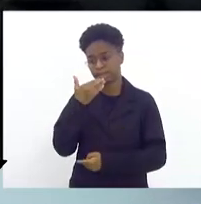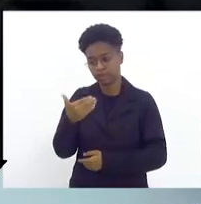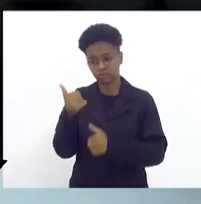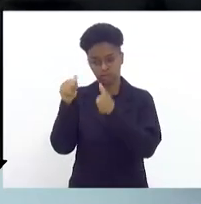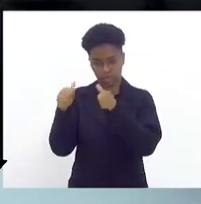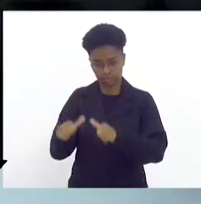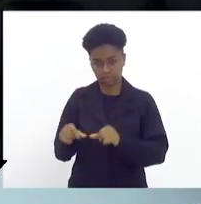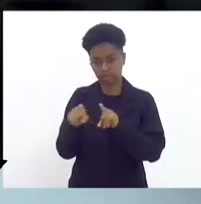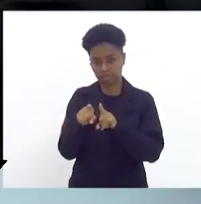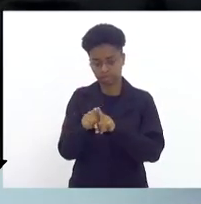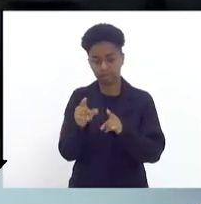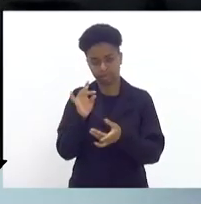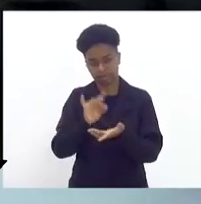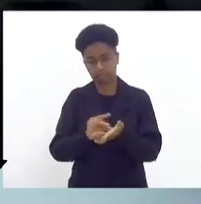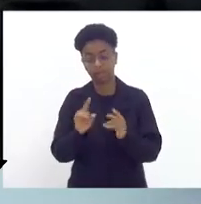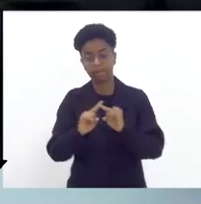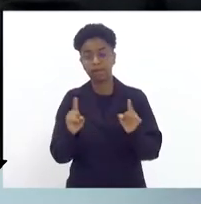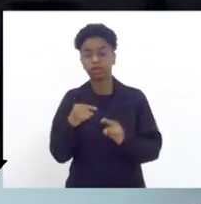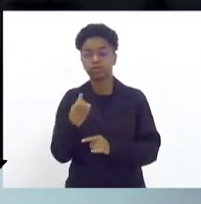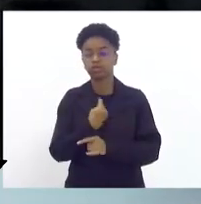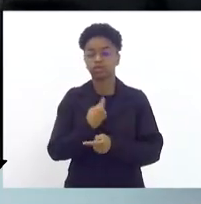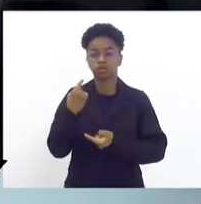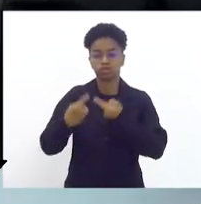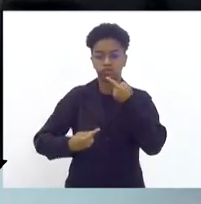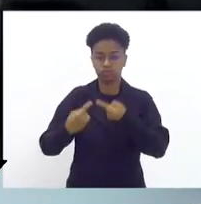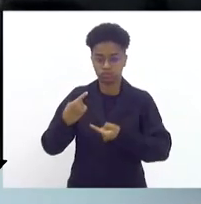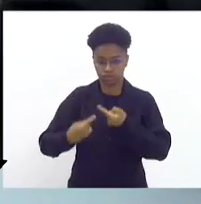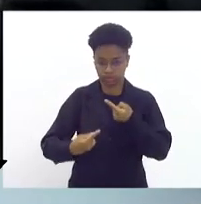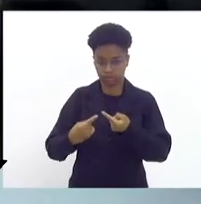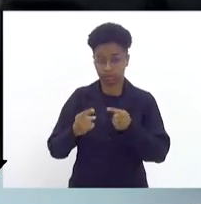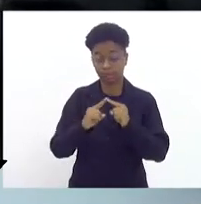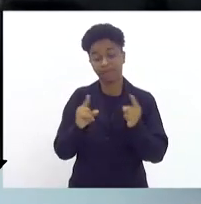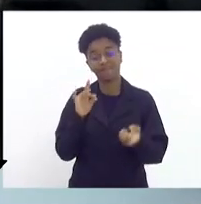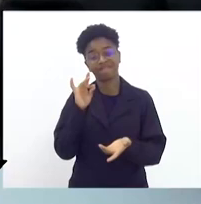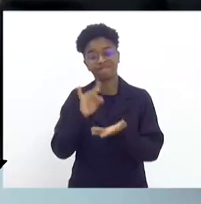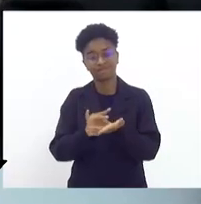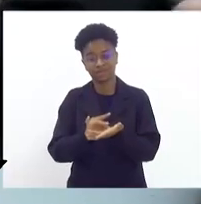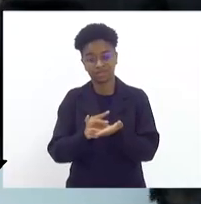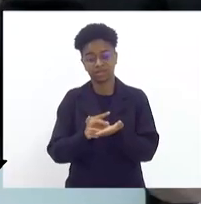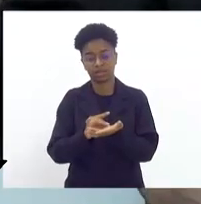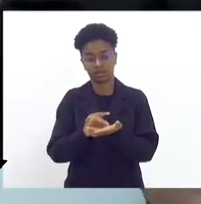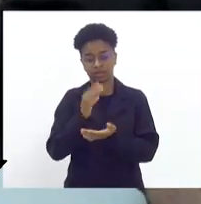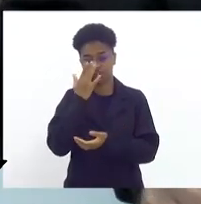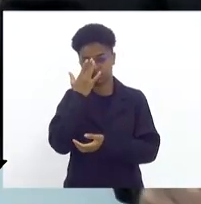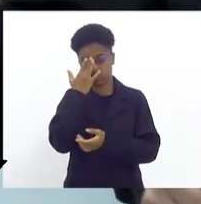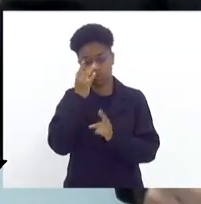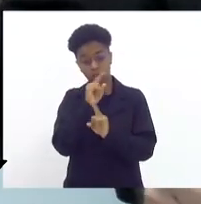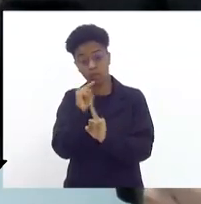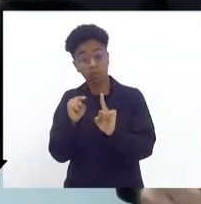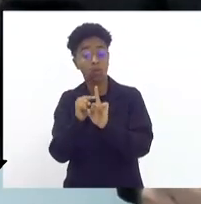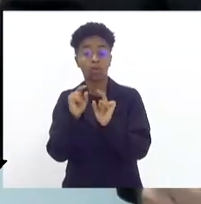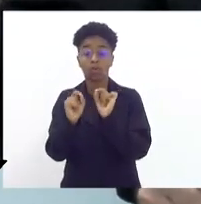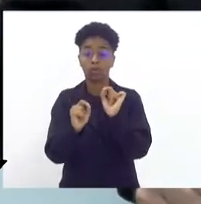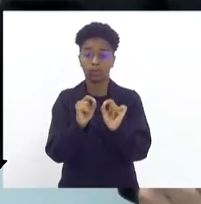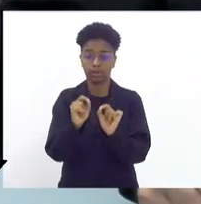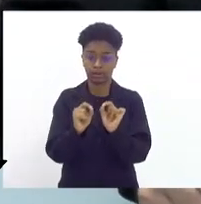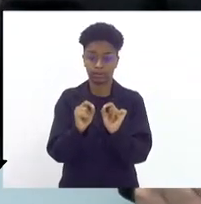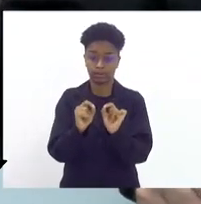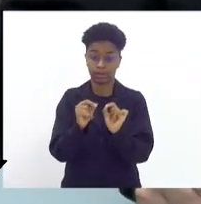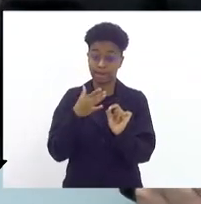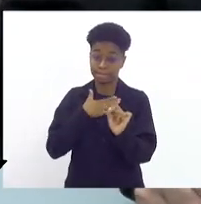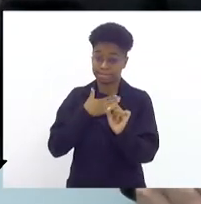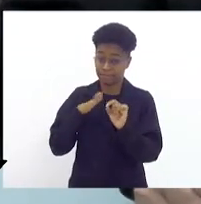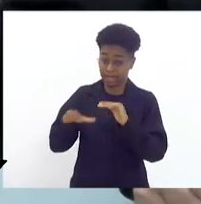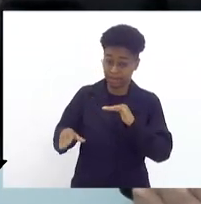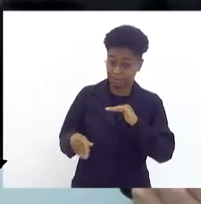verdade. Mas nós discutimos isso e, na verdade, o objetivo dessa minha